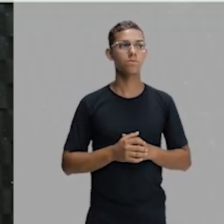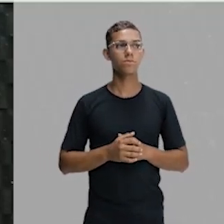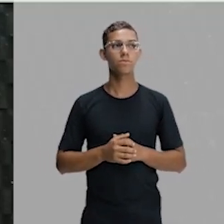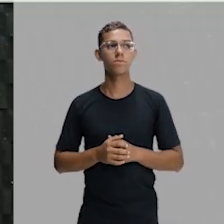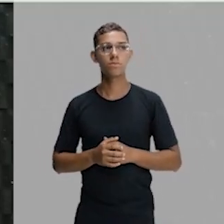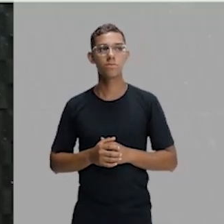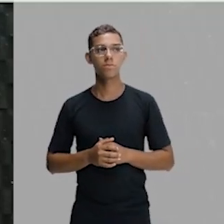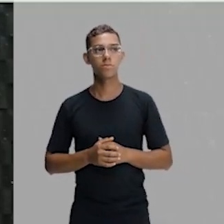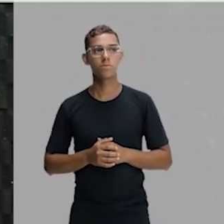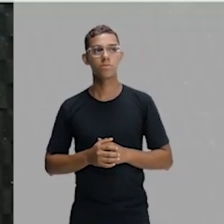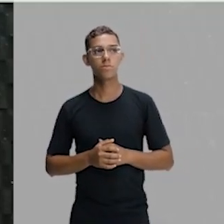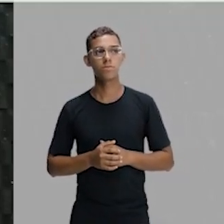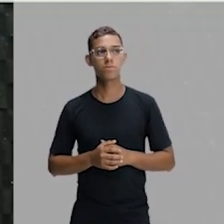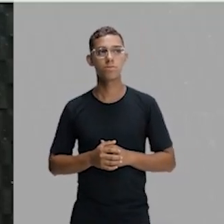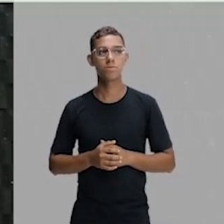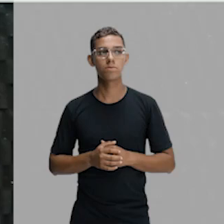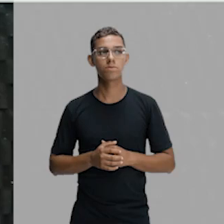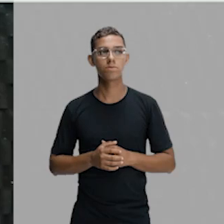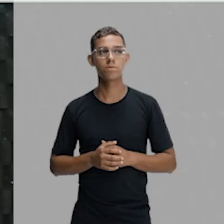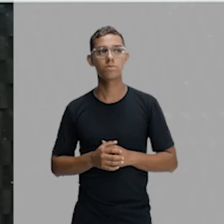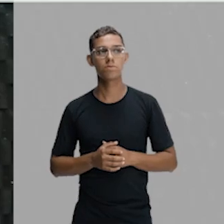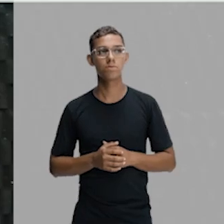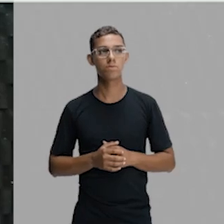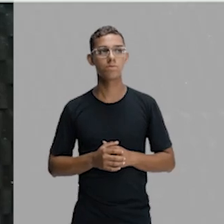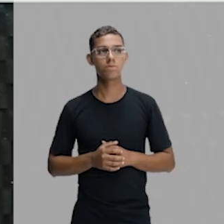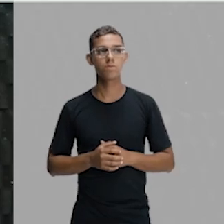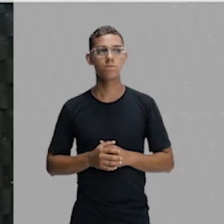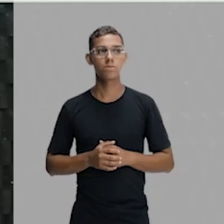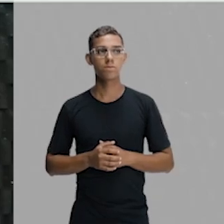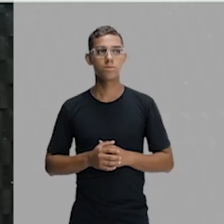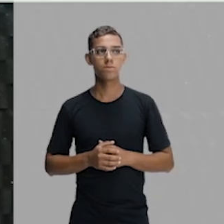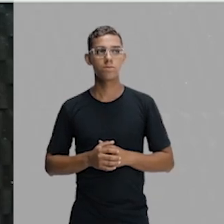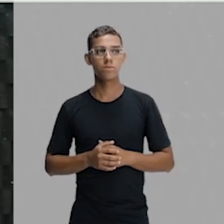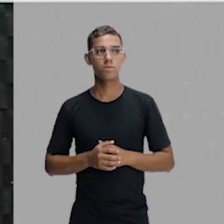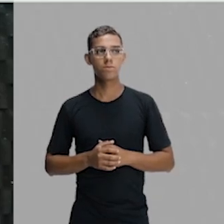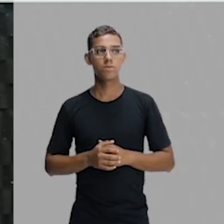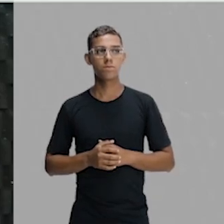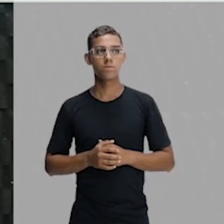indivíduo que vai produzir planta